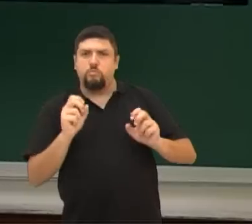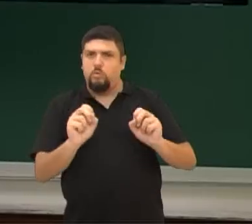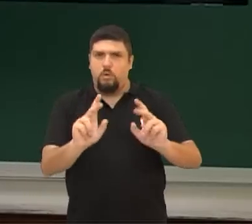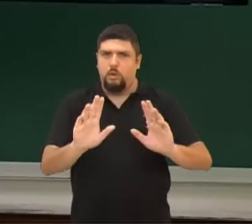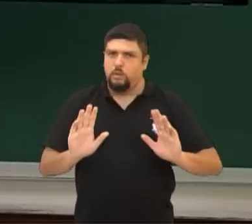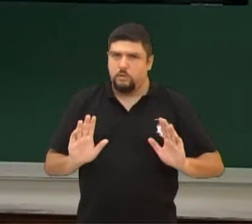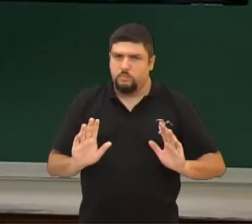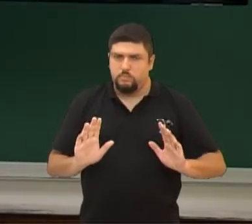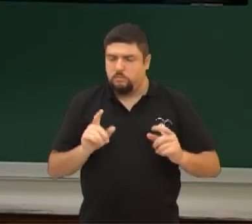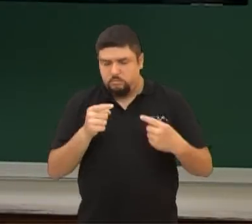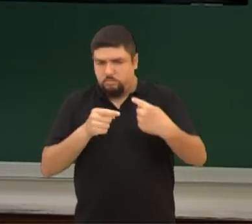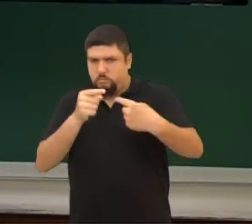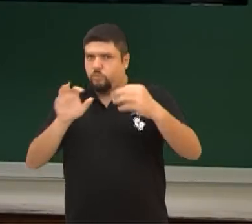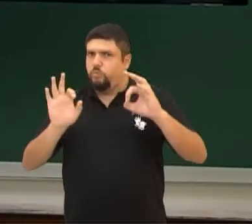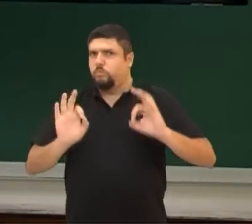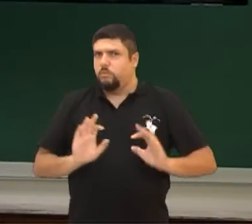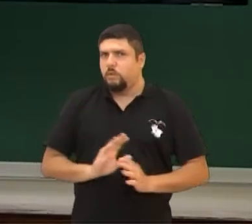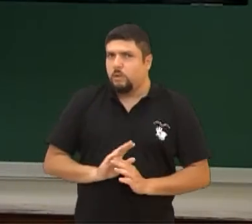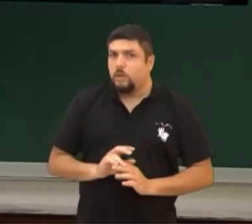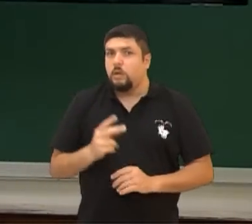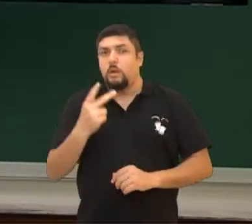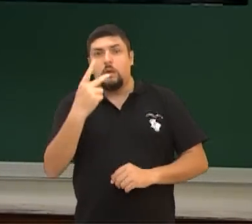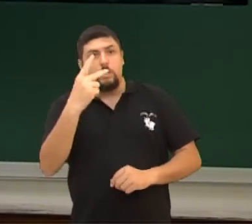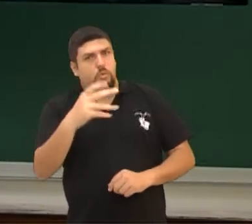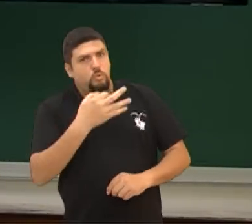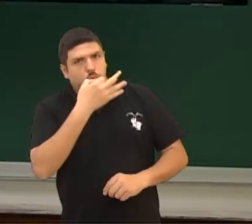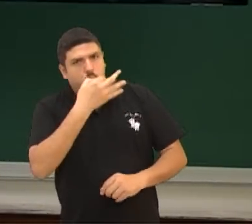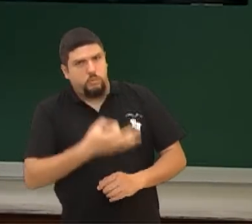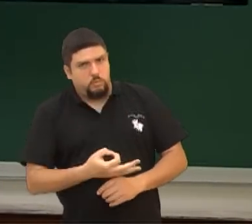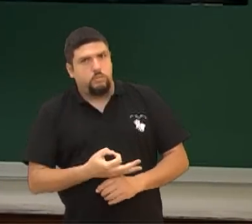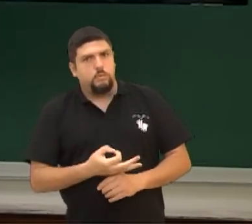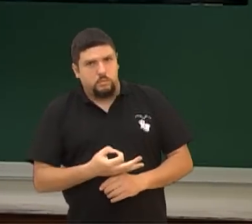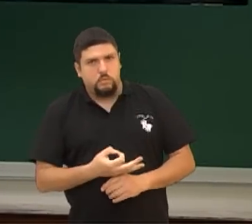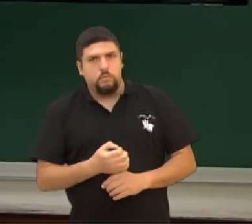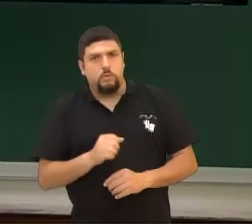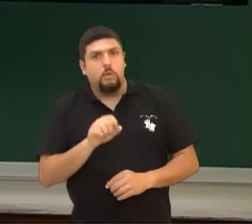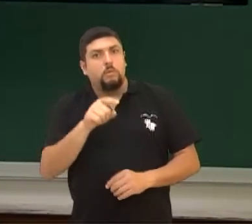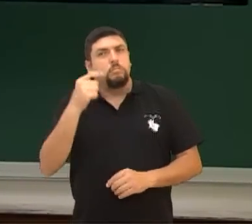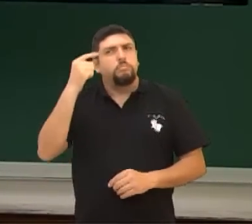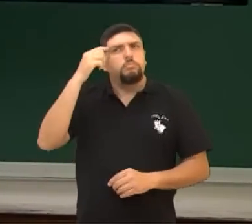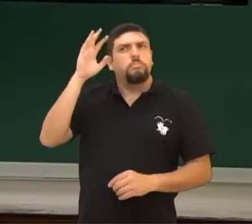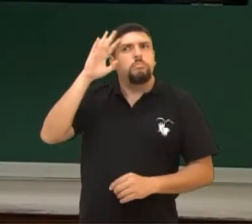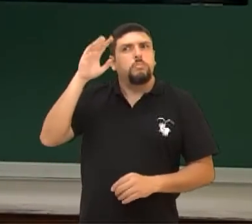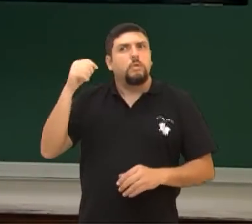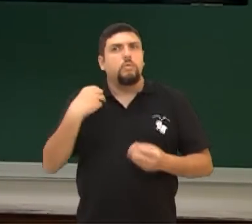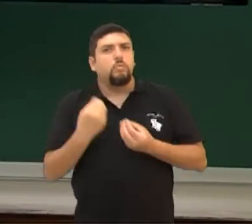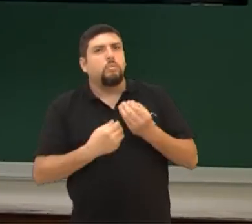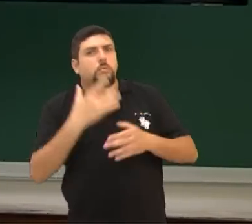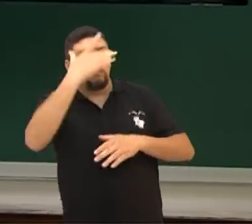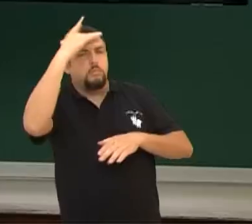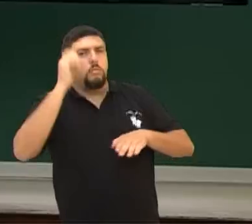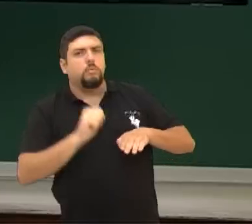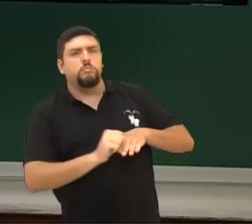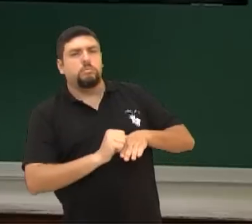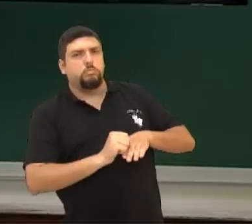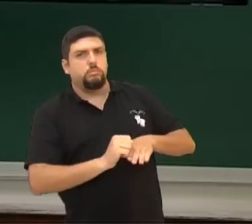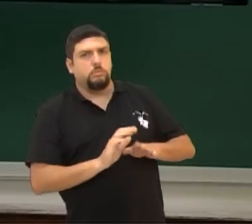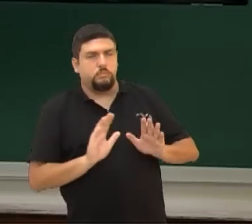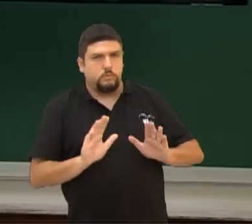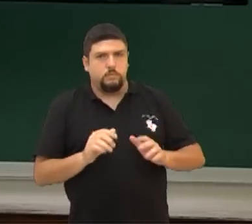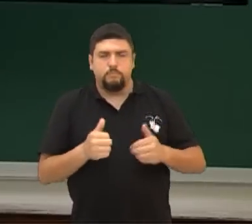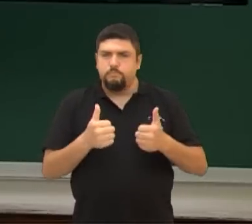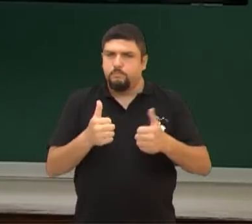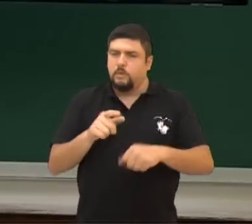o professor não vai discutir isso com você, tá? Porque o que você acha sobre as pessoas fazerem isso com água tratada?